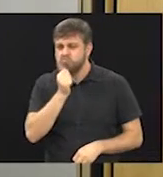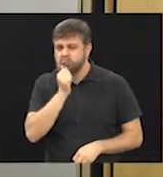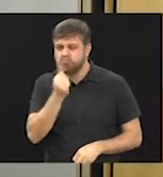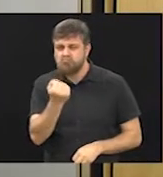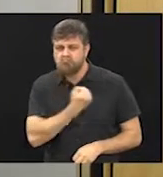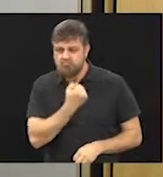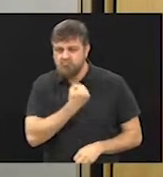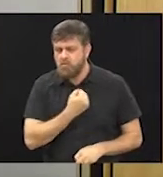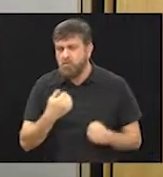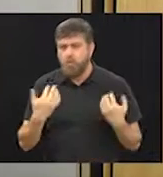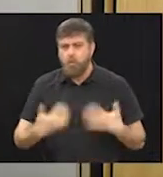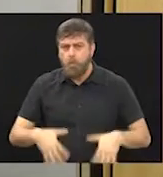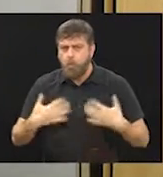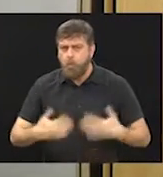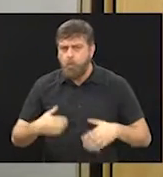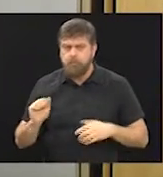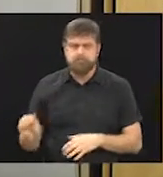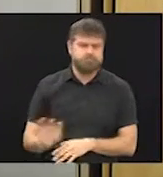números absolutos